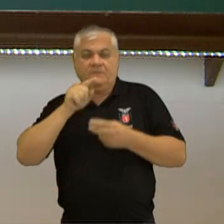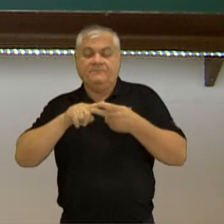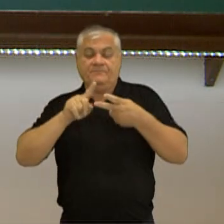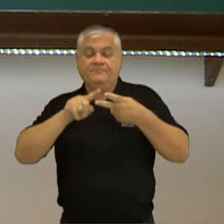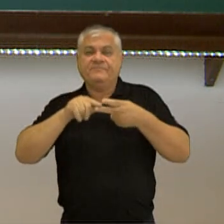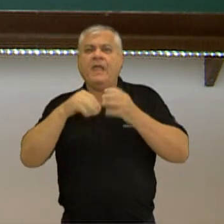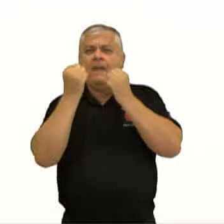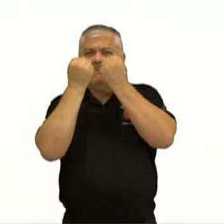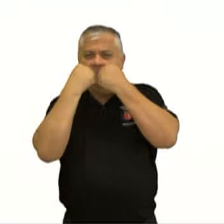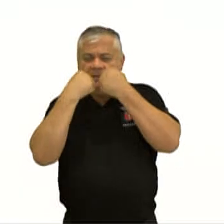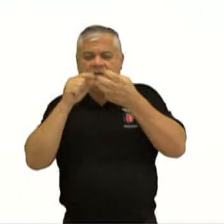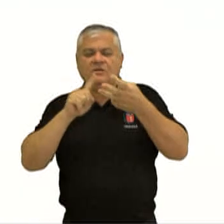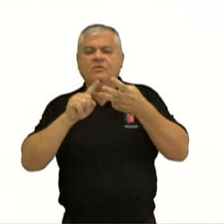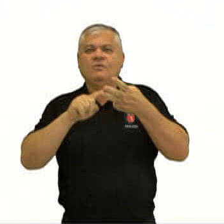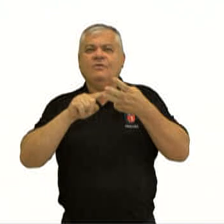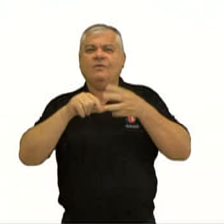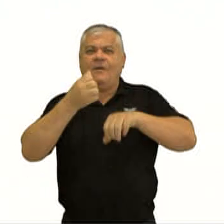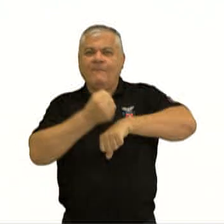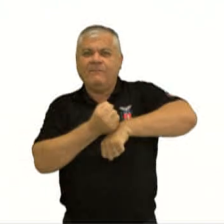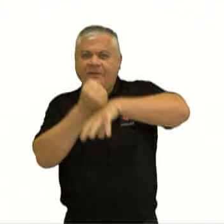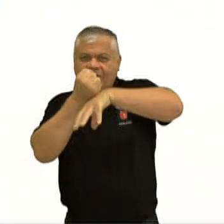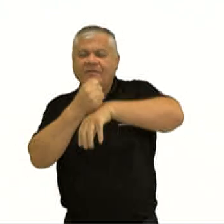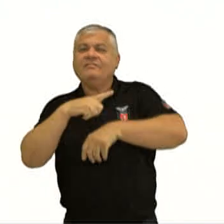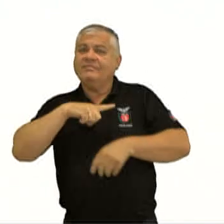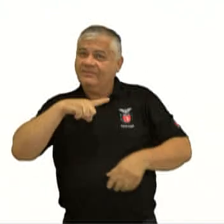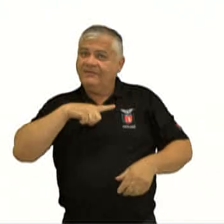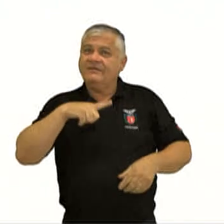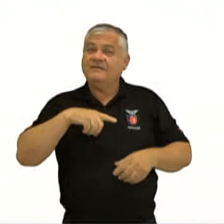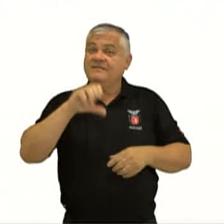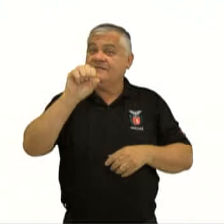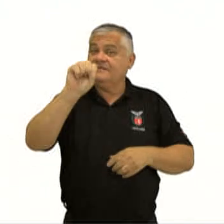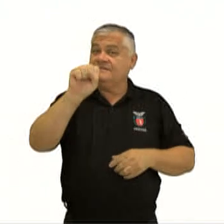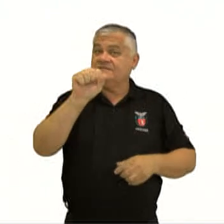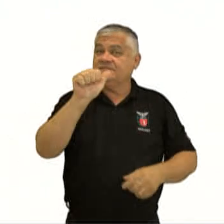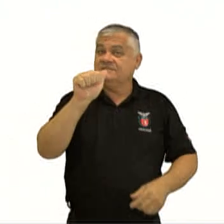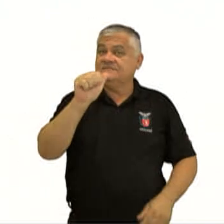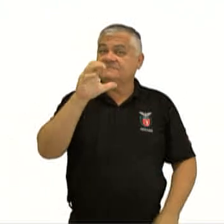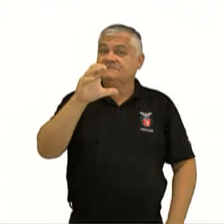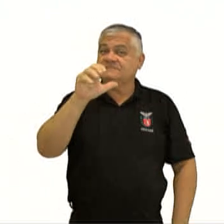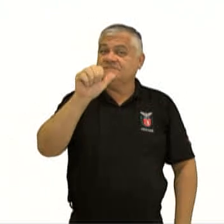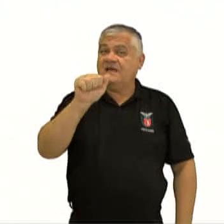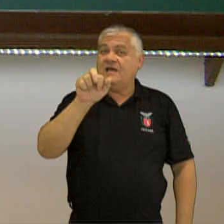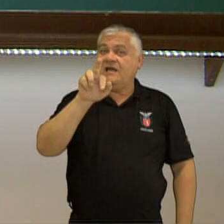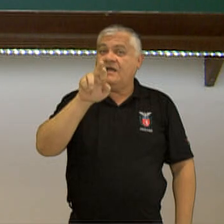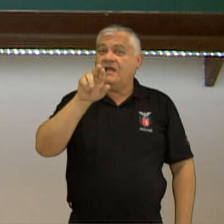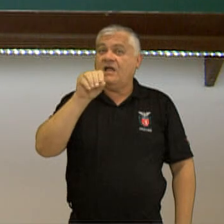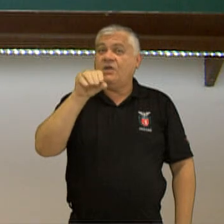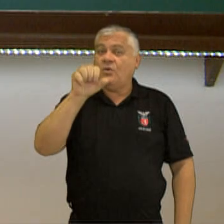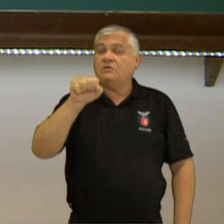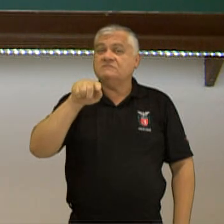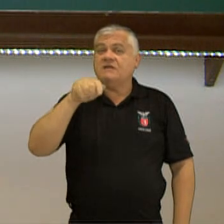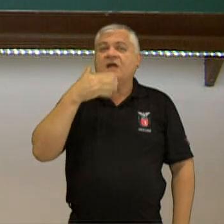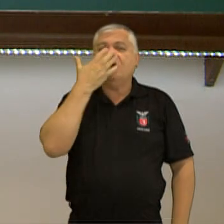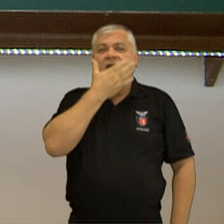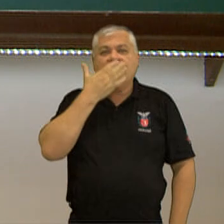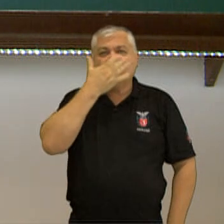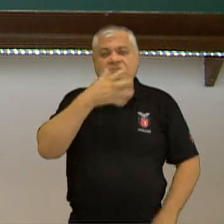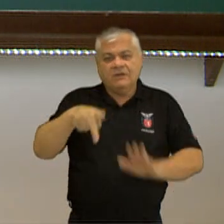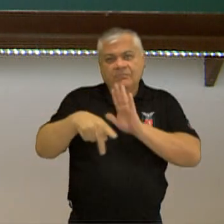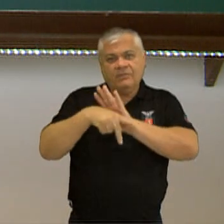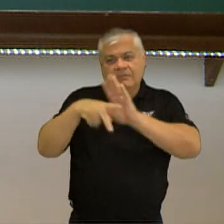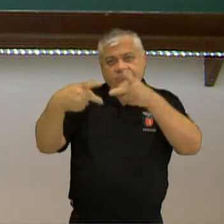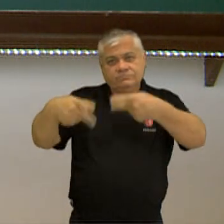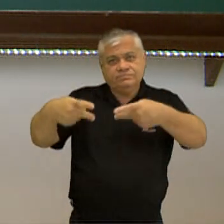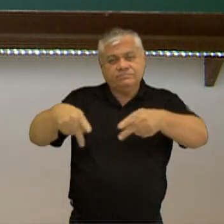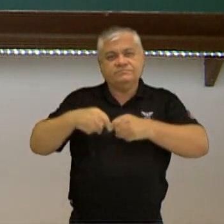mandioca, é a sacarose, que além da produção de álcool, também produz o açúcar que nós consumimos aí no nosso dia a